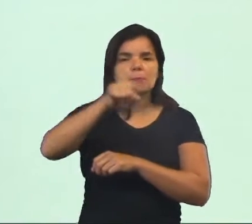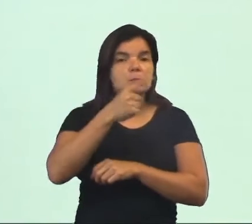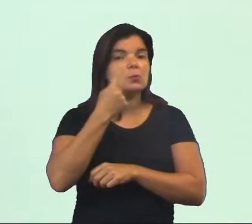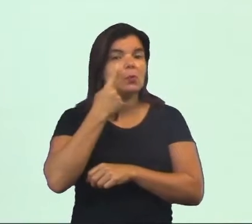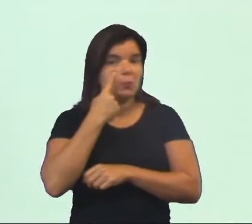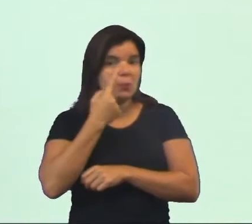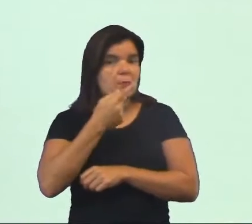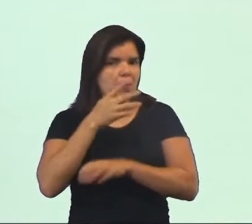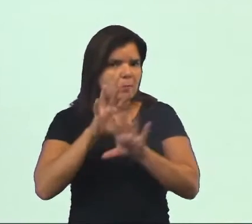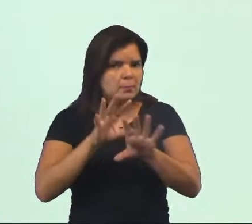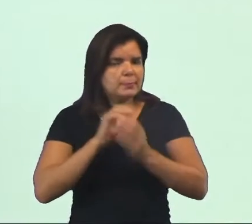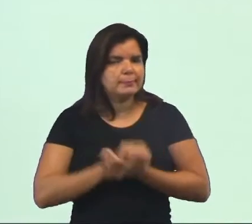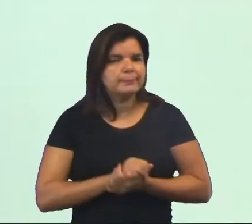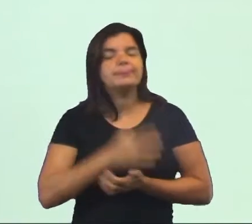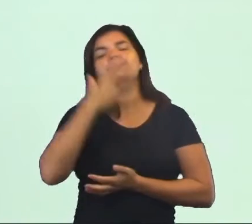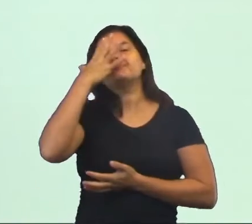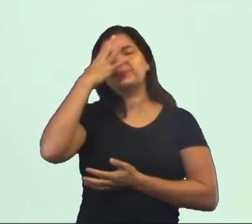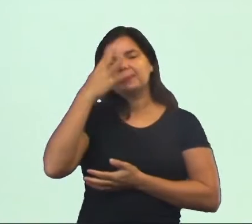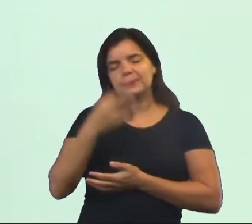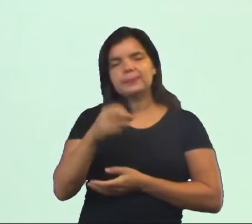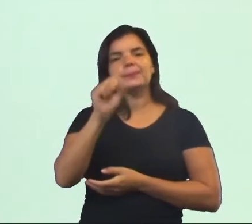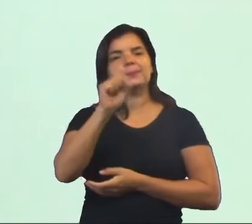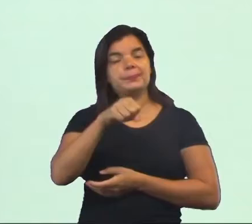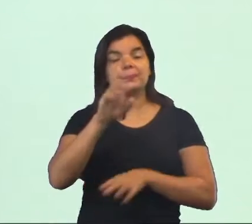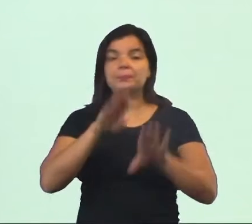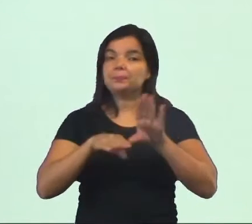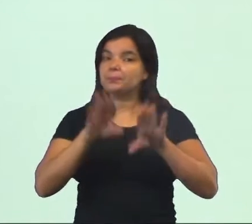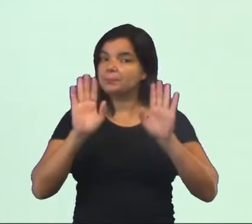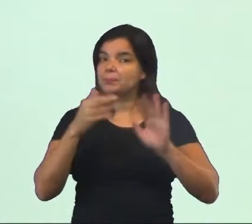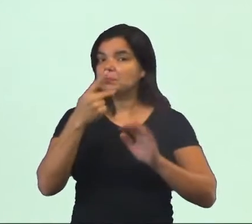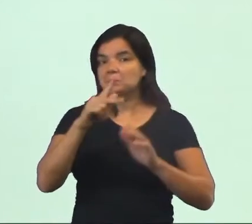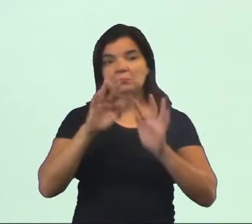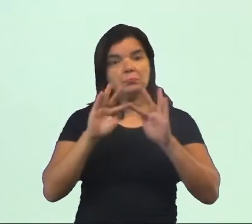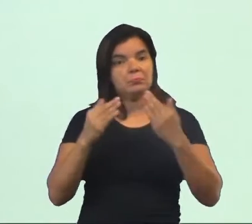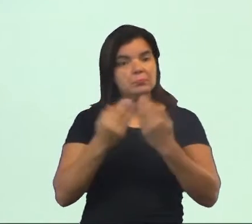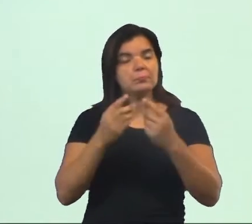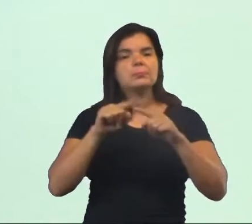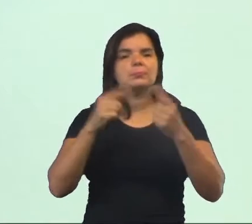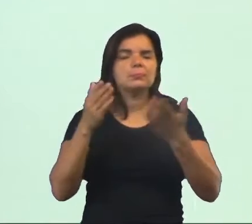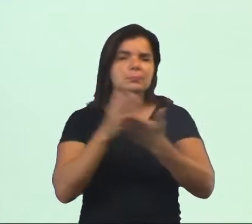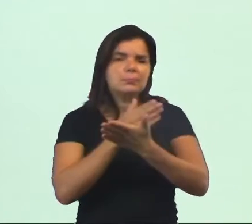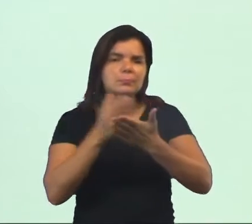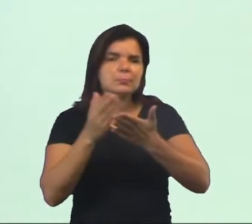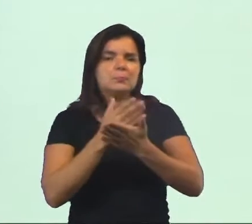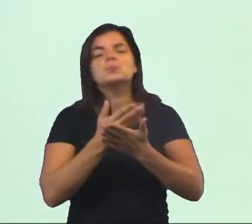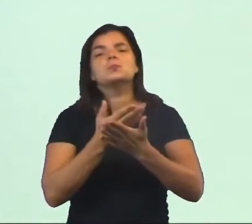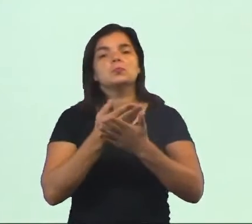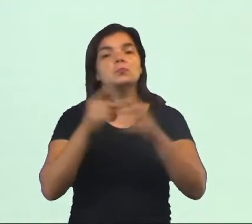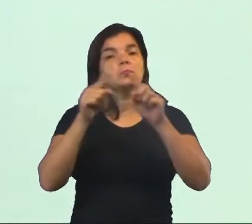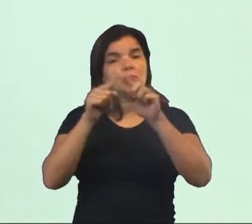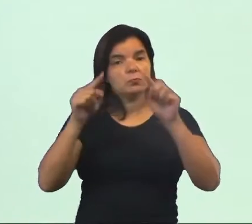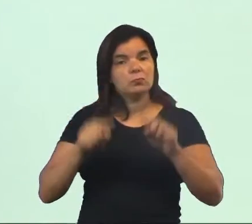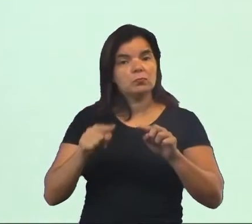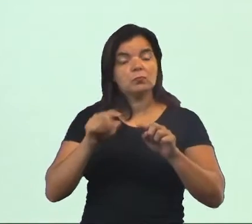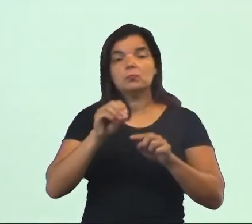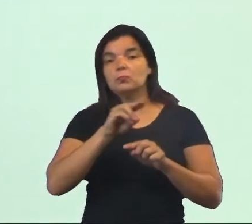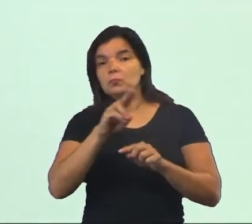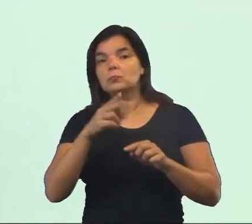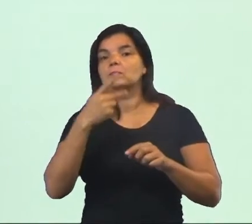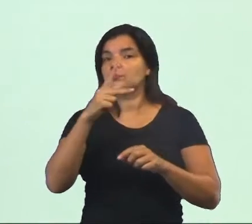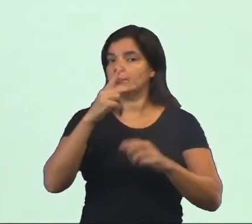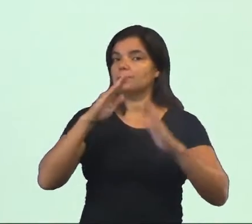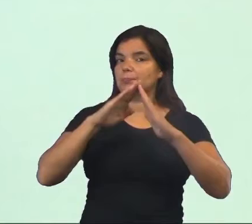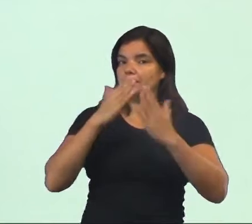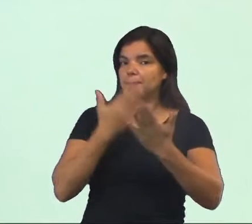fala dessa? Certamente que sim. Talvez não na sua família, mas com algum funcionário até mesmo da sua escola.